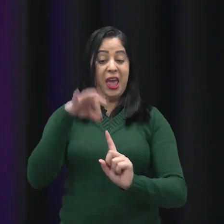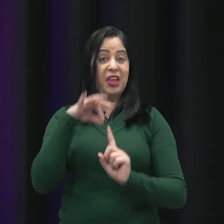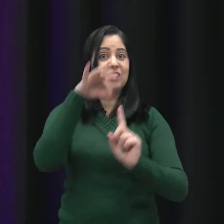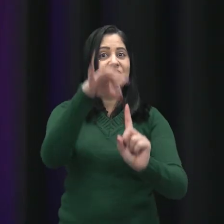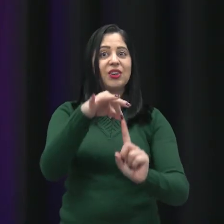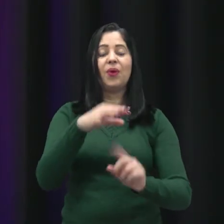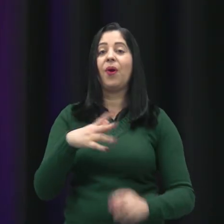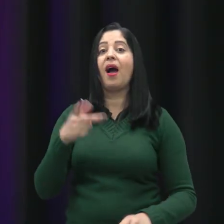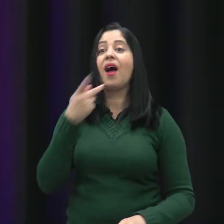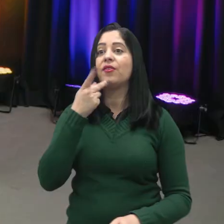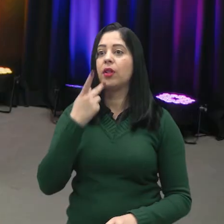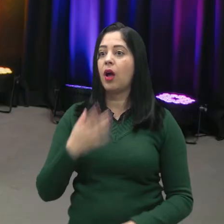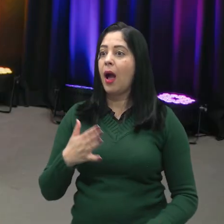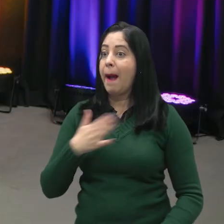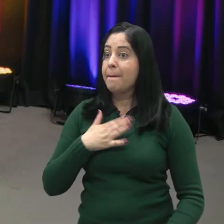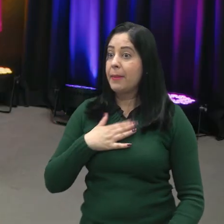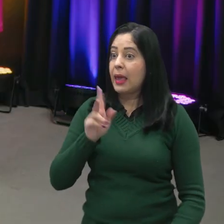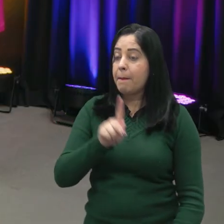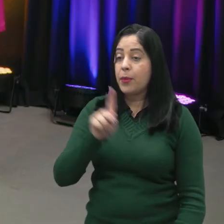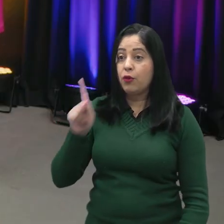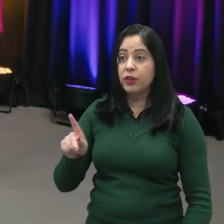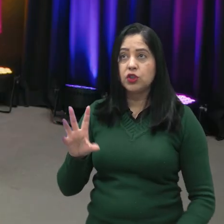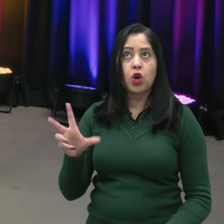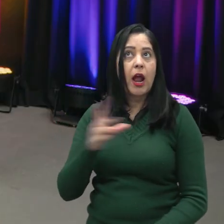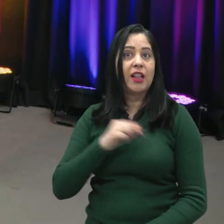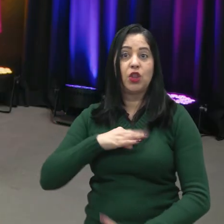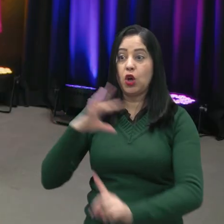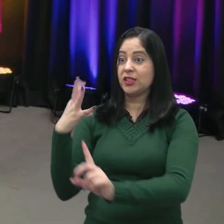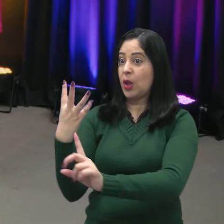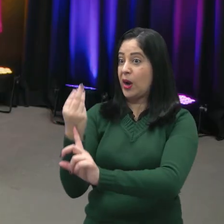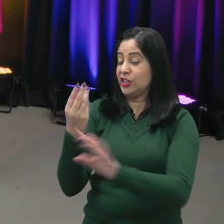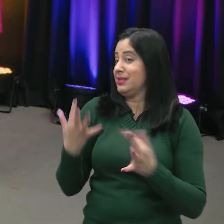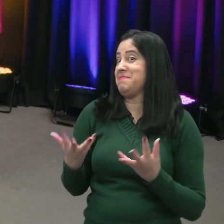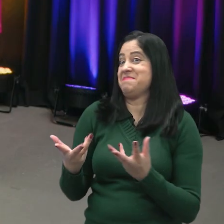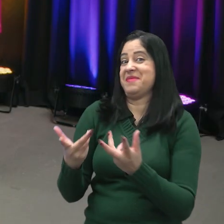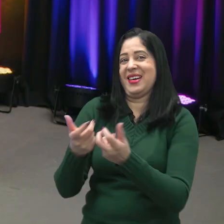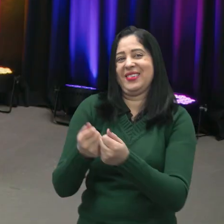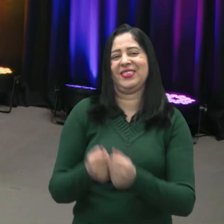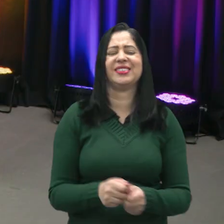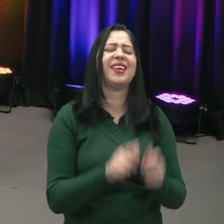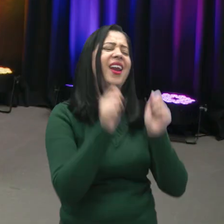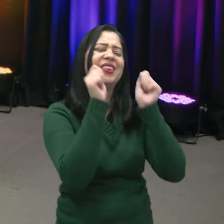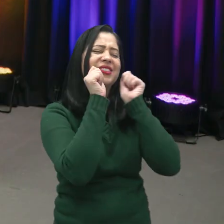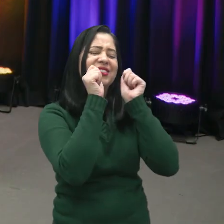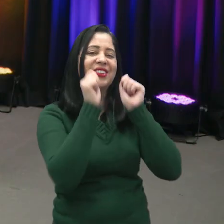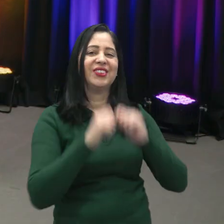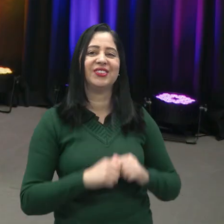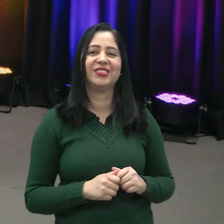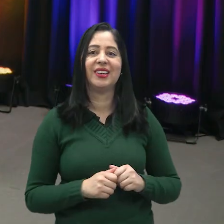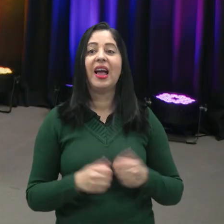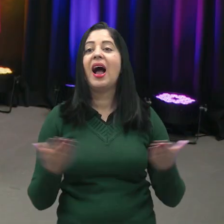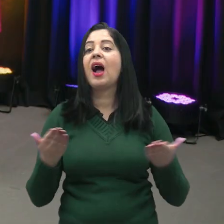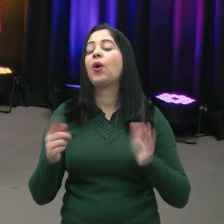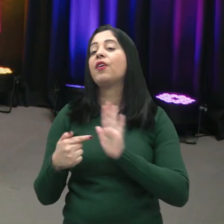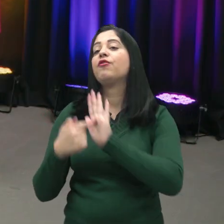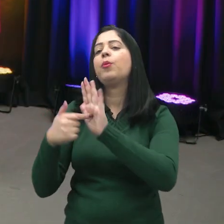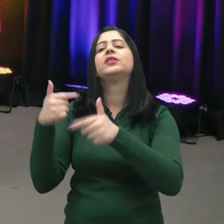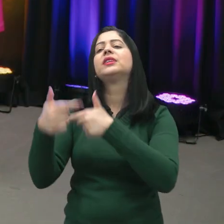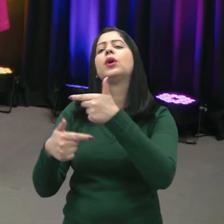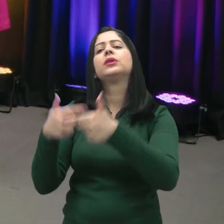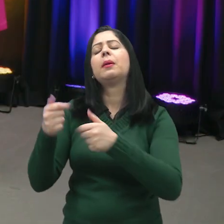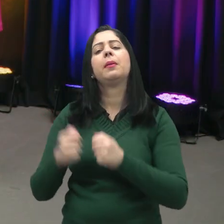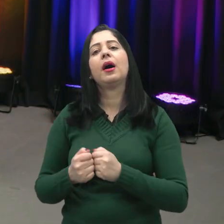super artista. Ela é fofa. E está aqui hoje para mostrar um pouquinho do seu trabalho. Fala um pouquinho pra gente como que você faz